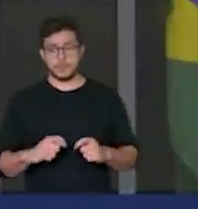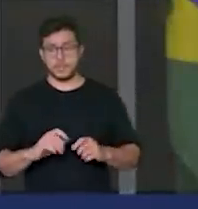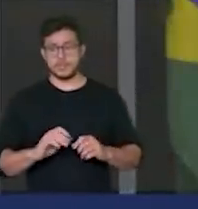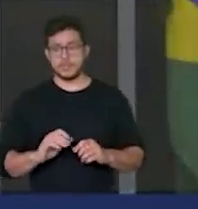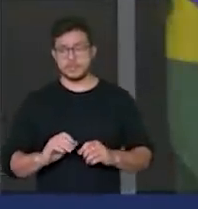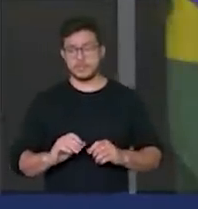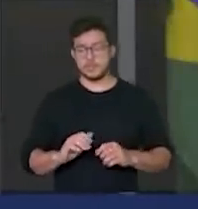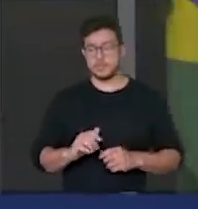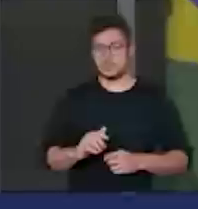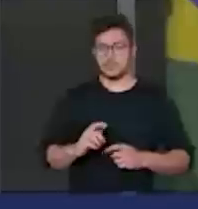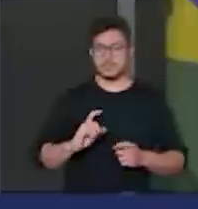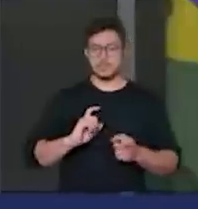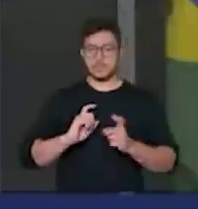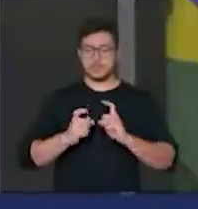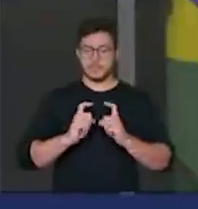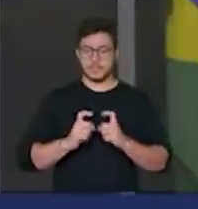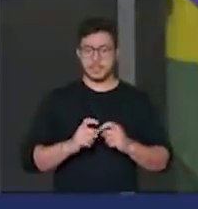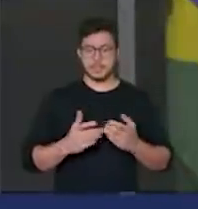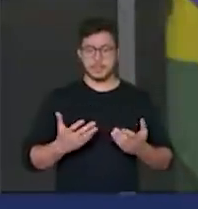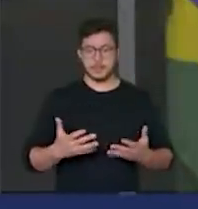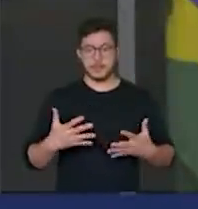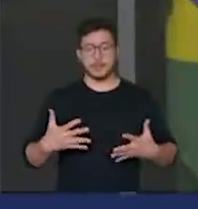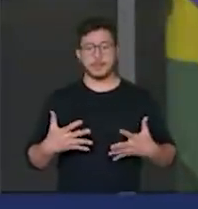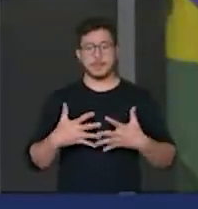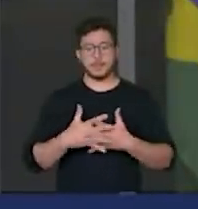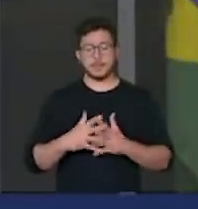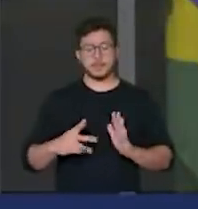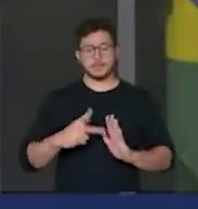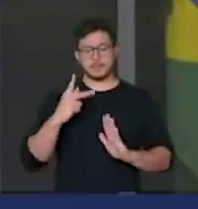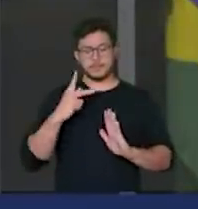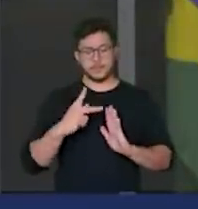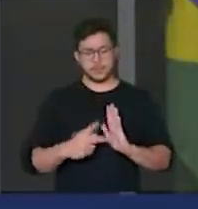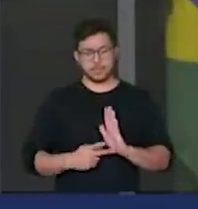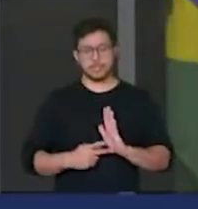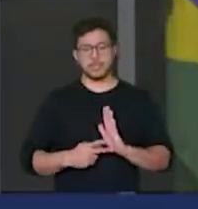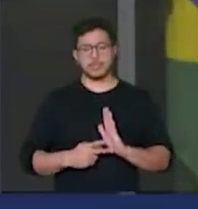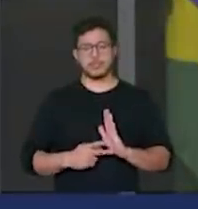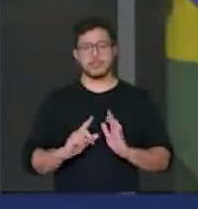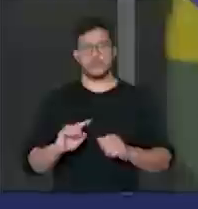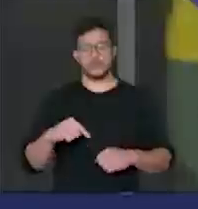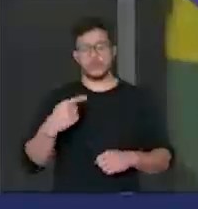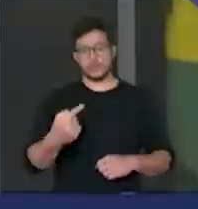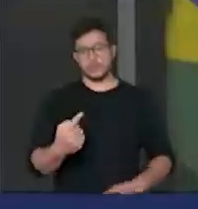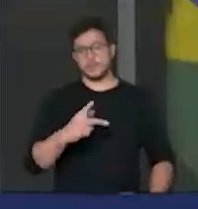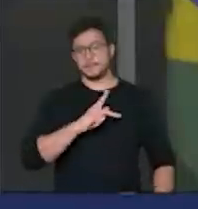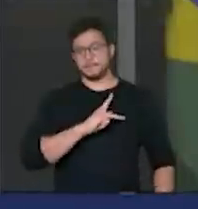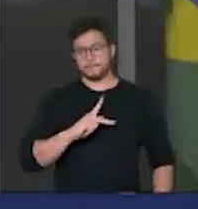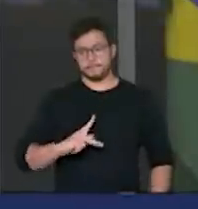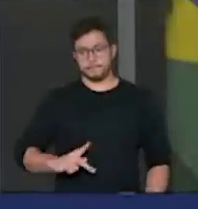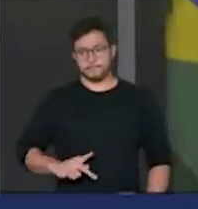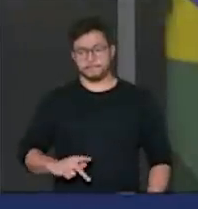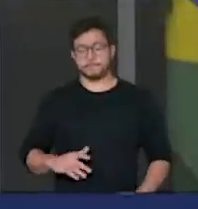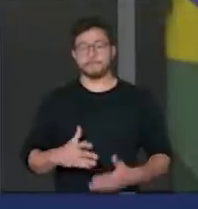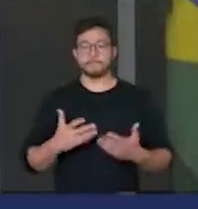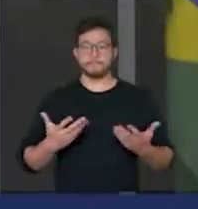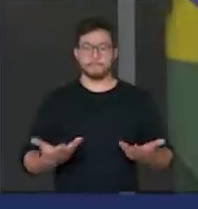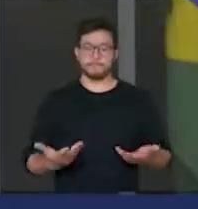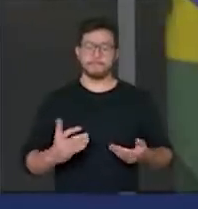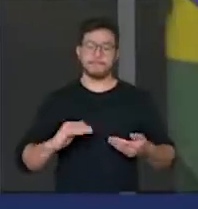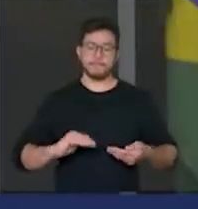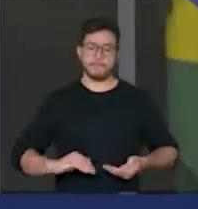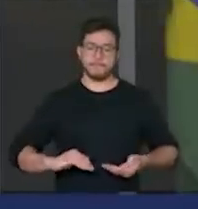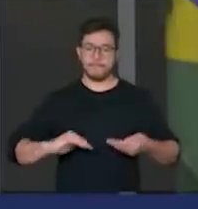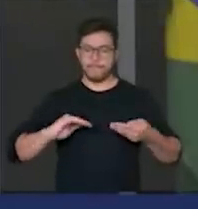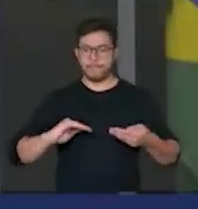presidente da República, isso deslegitima o projeto de qualquer que seja o próximo presidente eleito e faz com que o